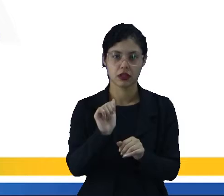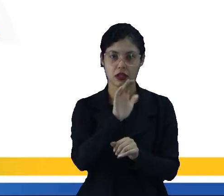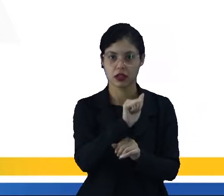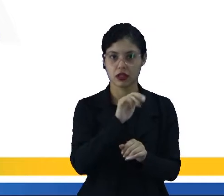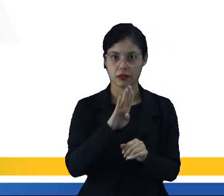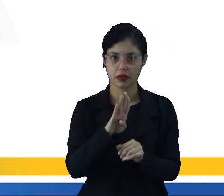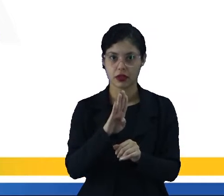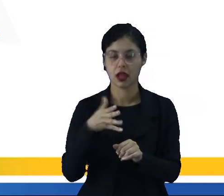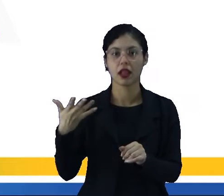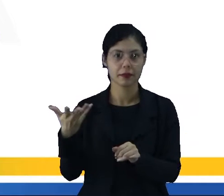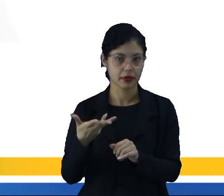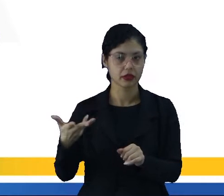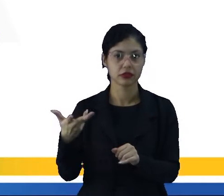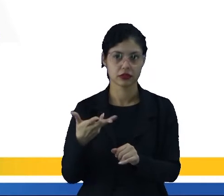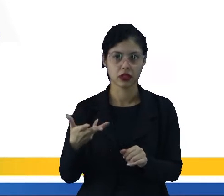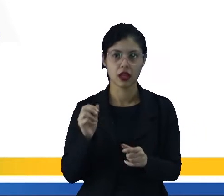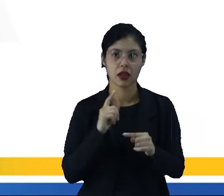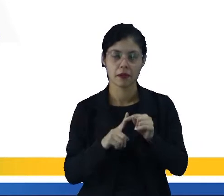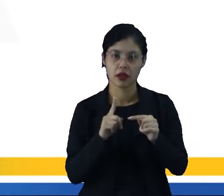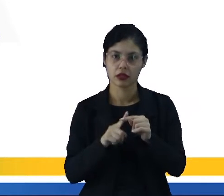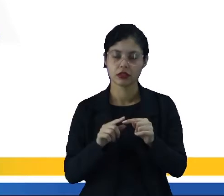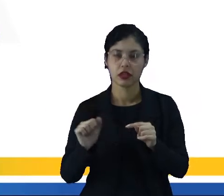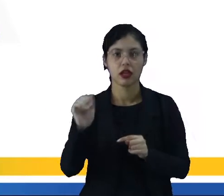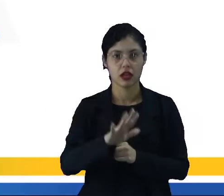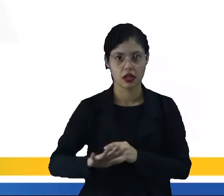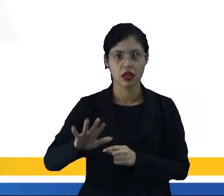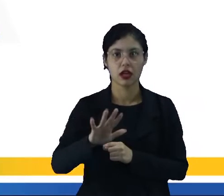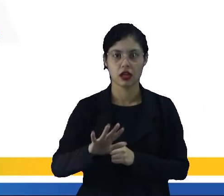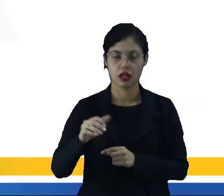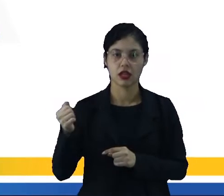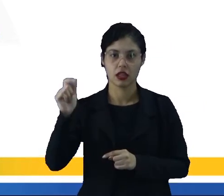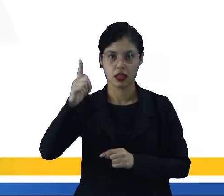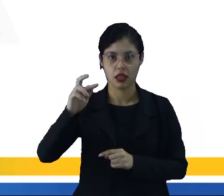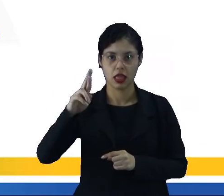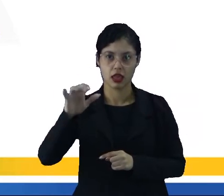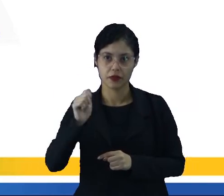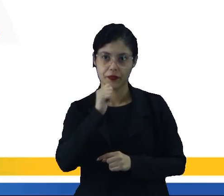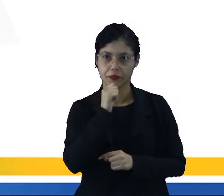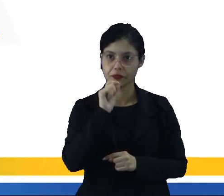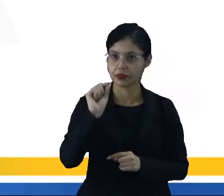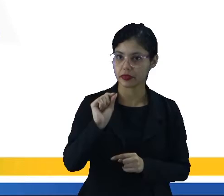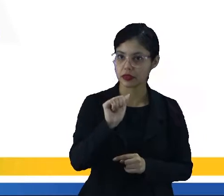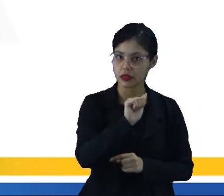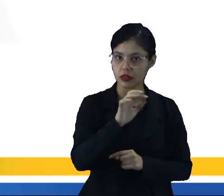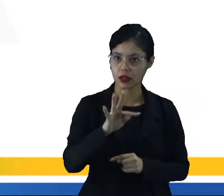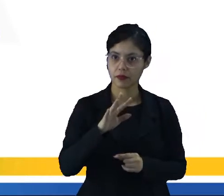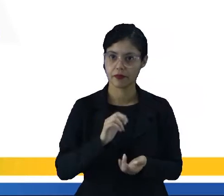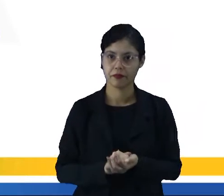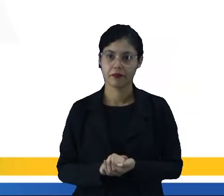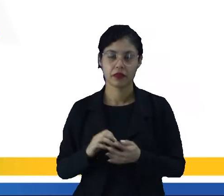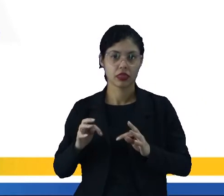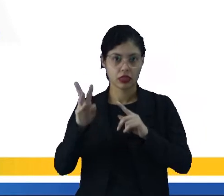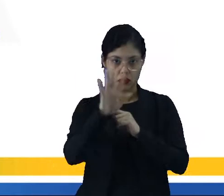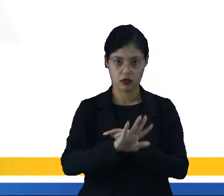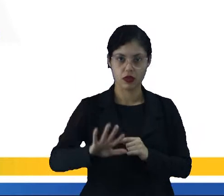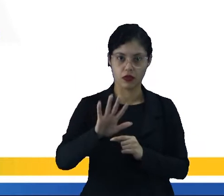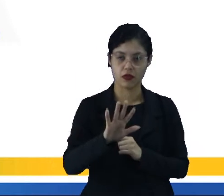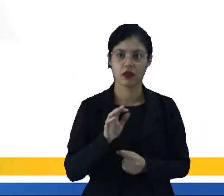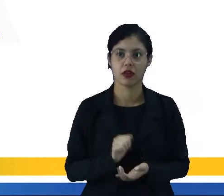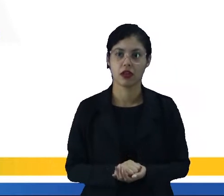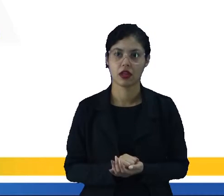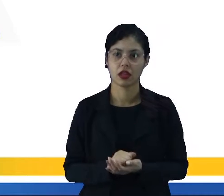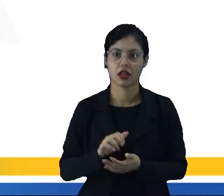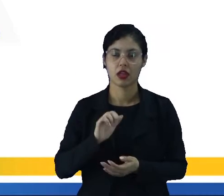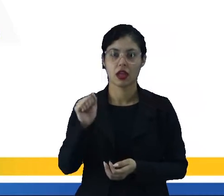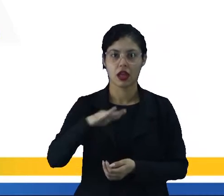é área da base mas a área lateral Ok então de novo que que é ter área total que que é b